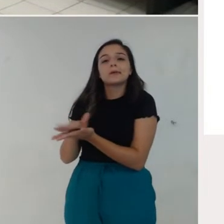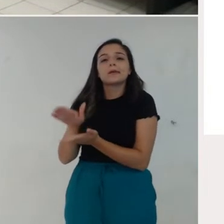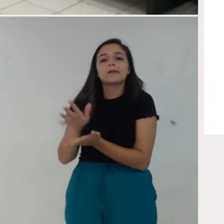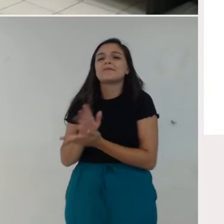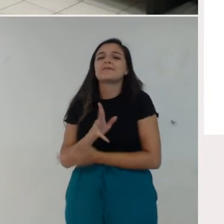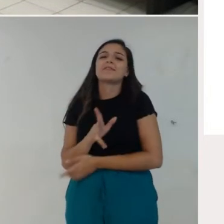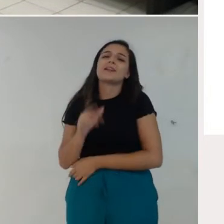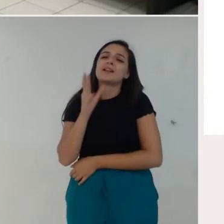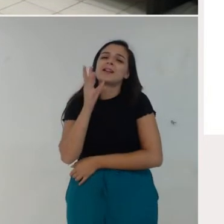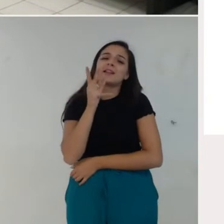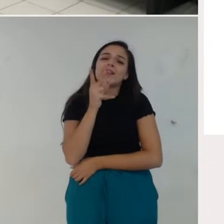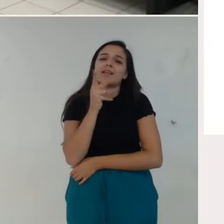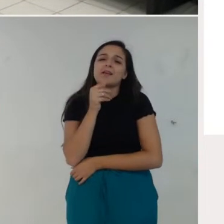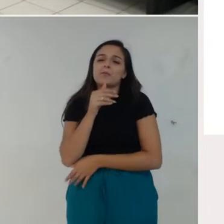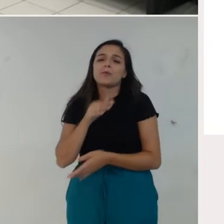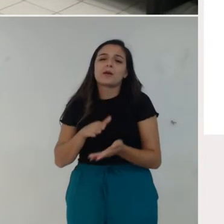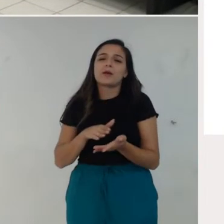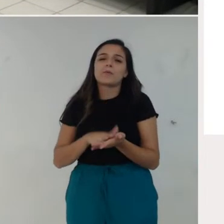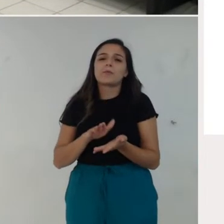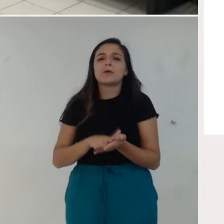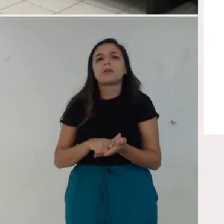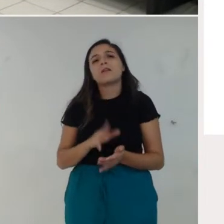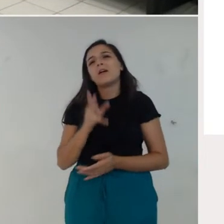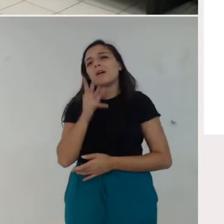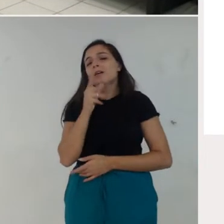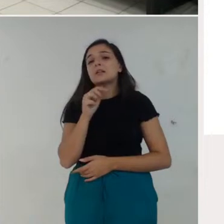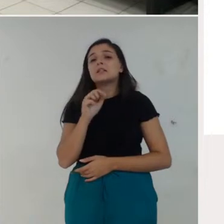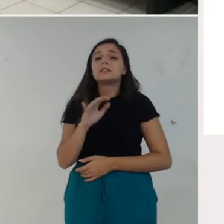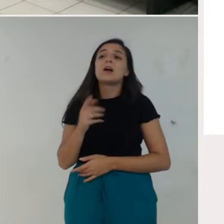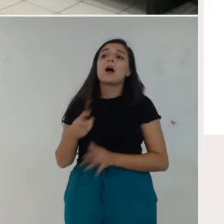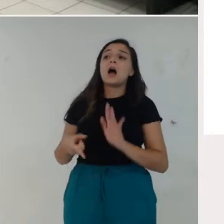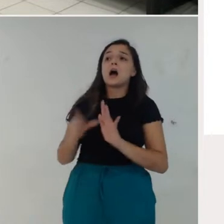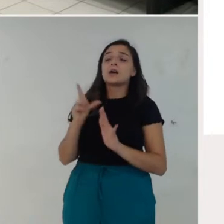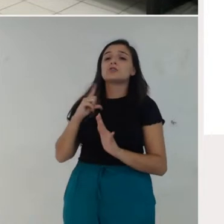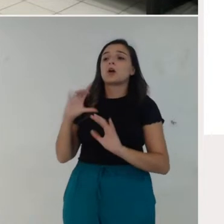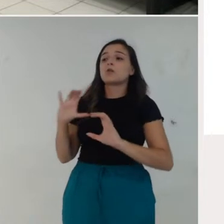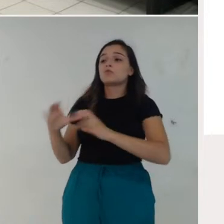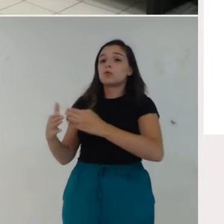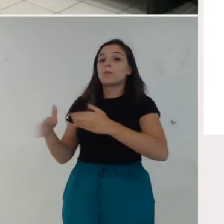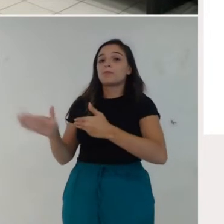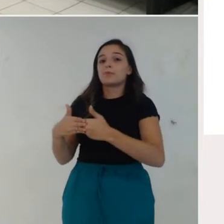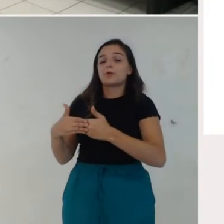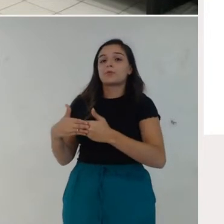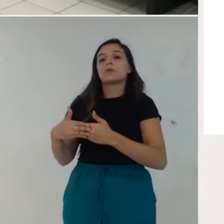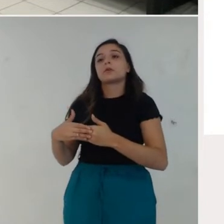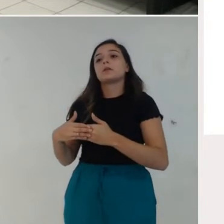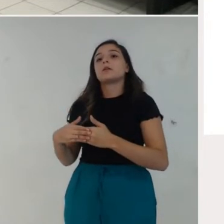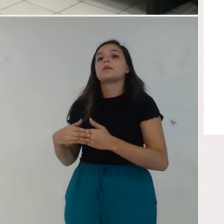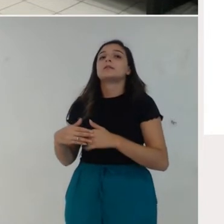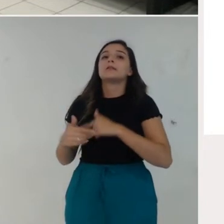na publicação, porque, claro, quando você tinha um volume fechado, sempre